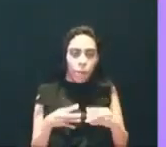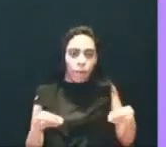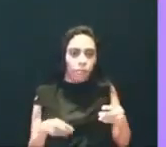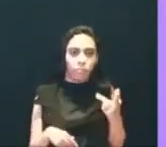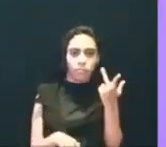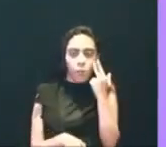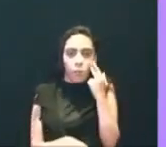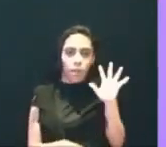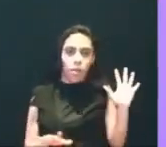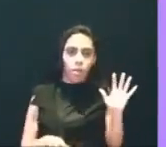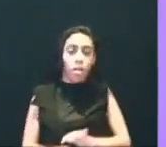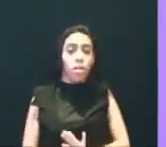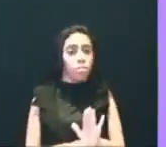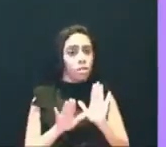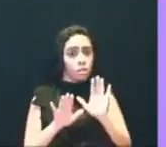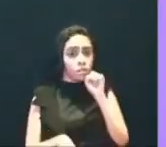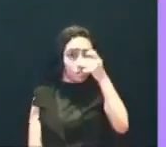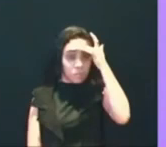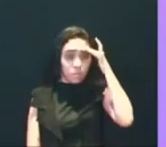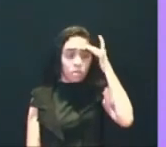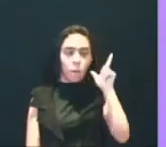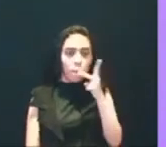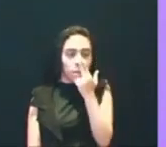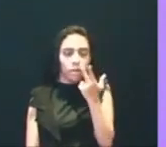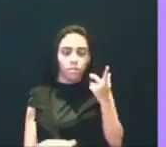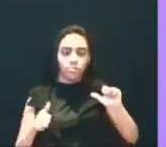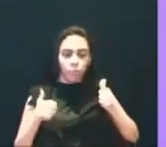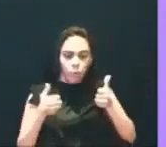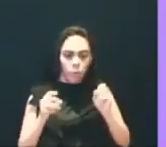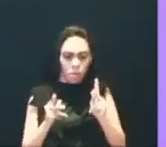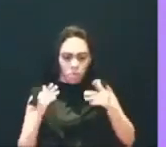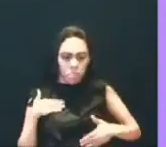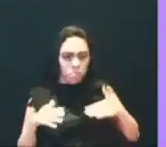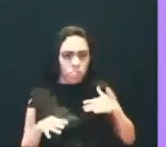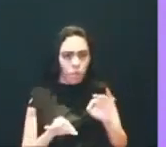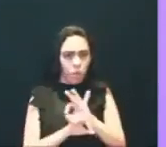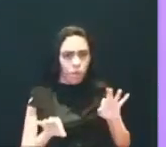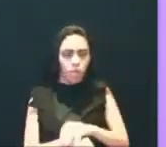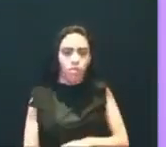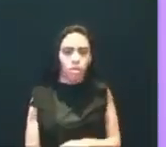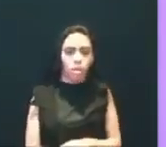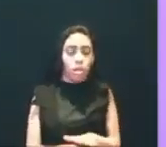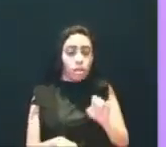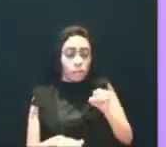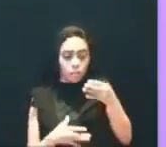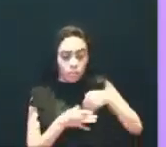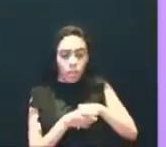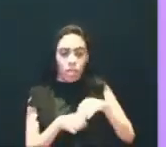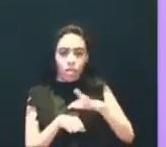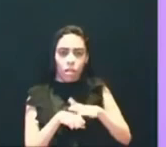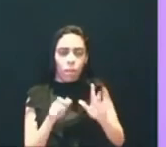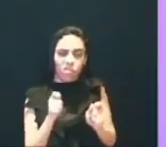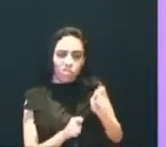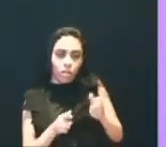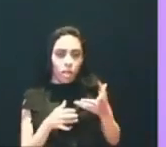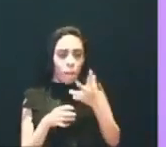dos marcadores, mas se o paciente está bem clinicamente, se o paciente tem metástase, mas as metástases estão controladas,